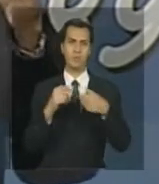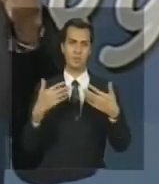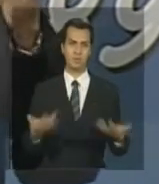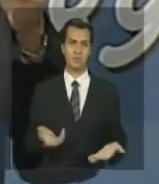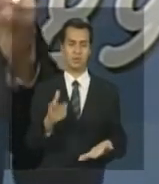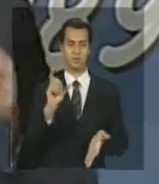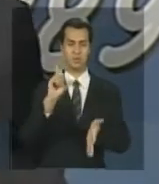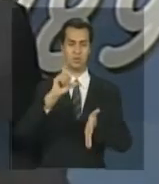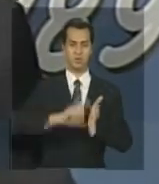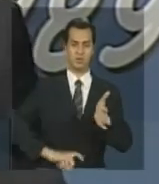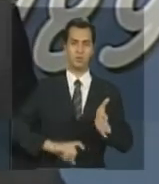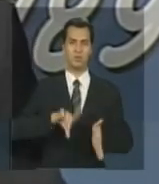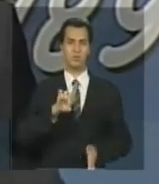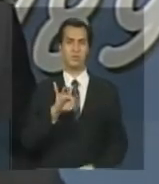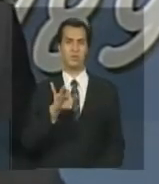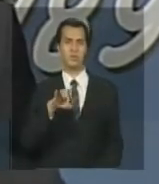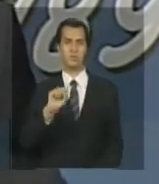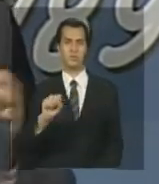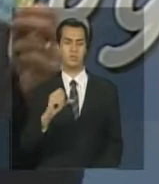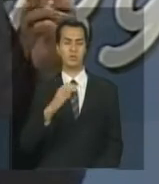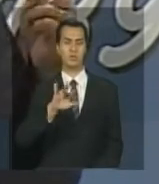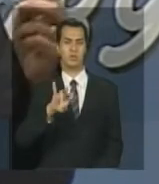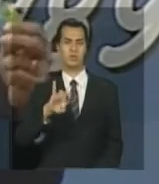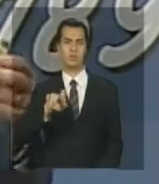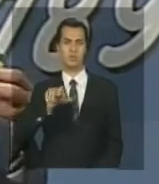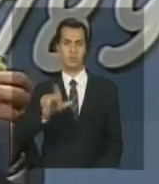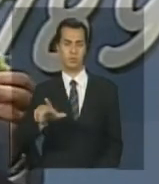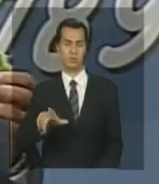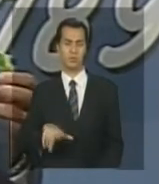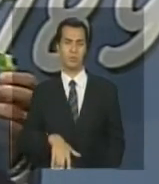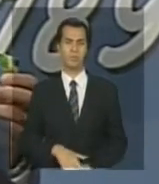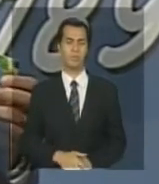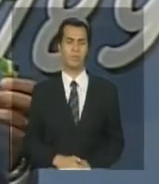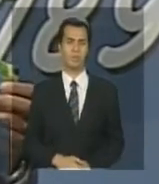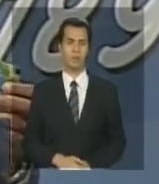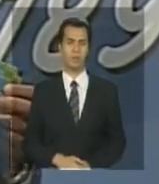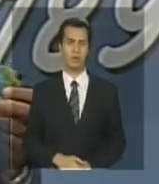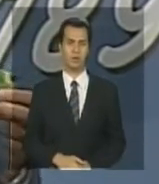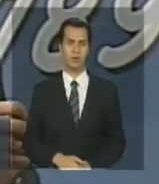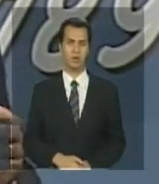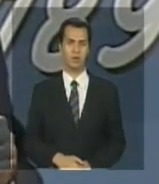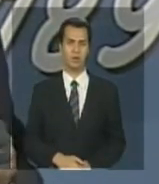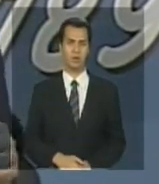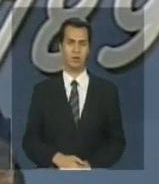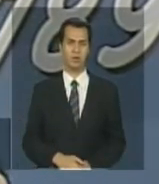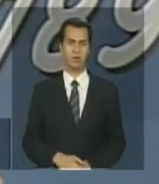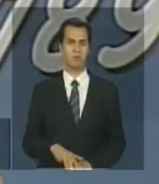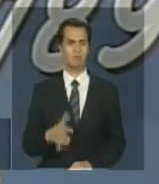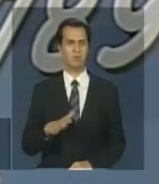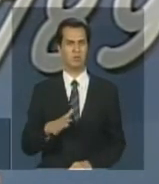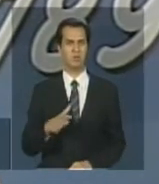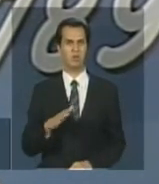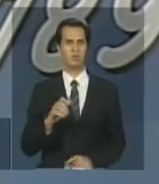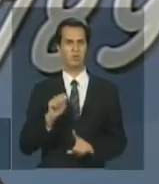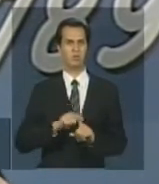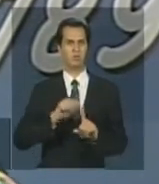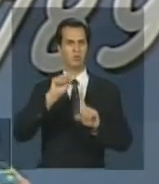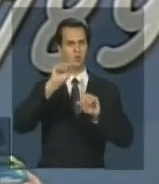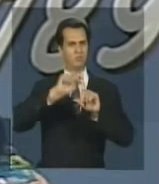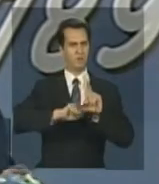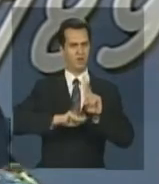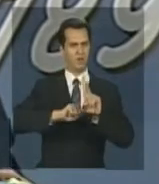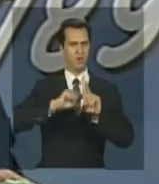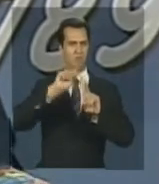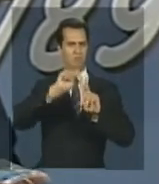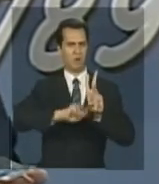o cartão de pagamento da Defesa Civil então é nos próximos 60 90 dias nós